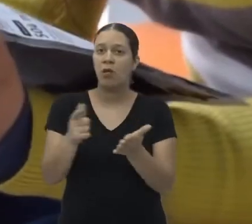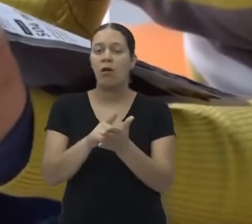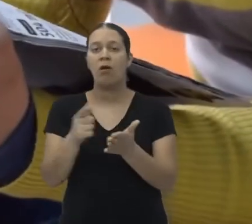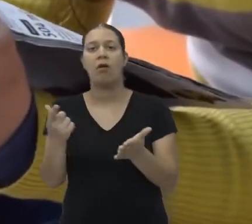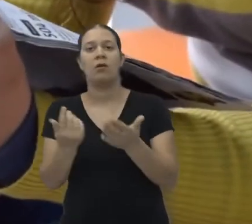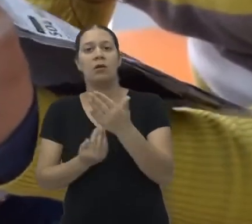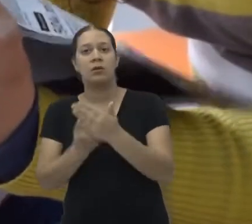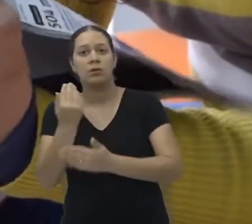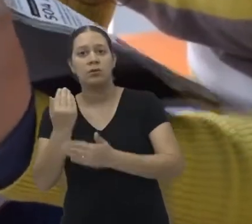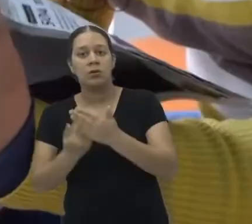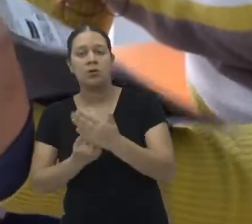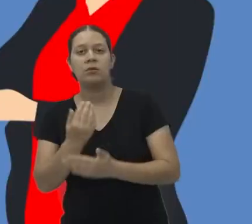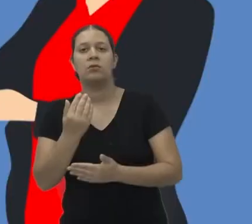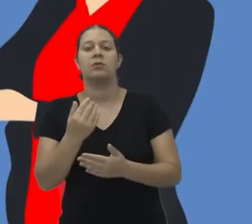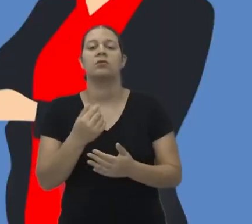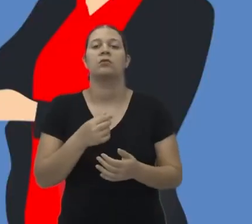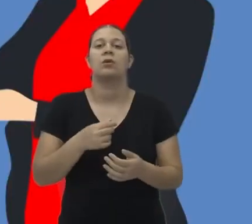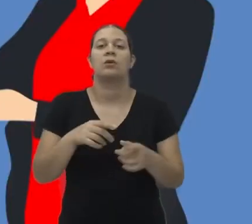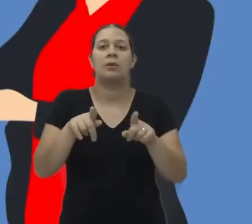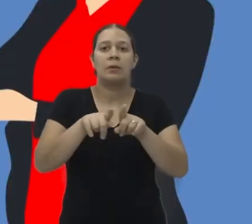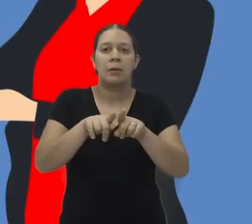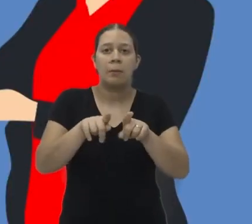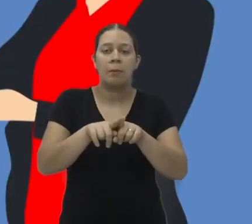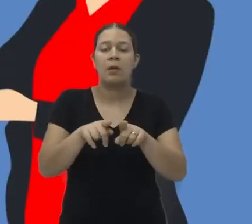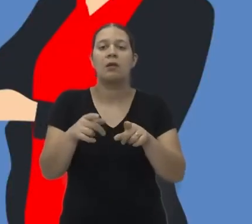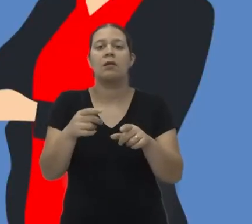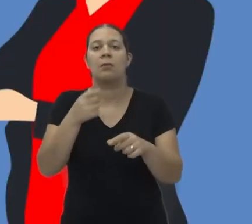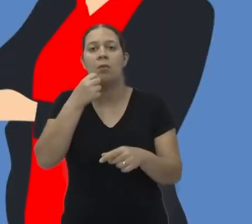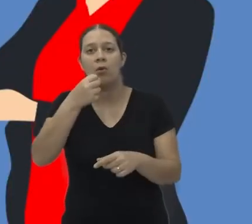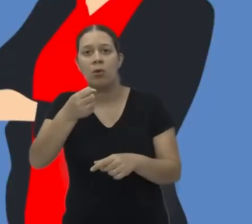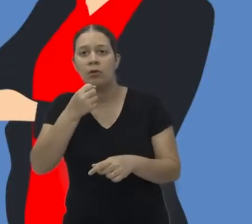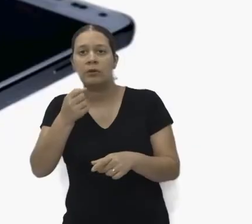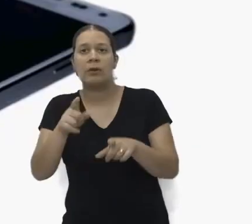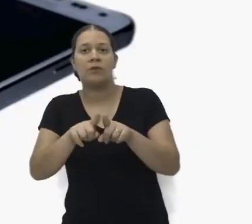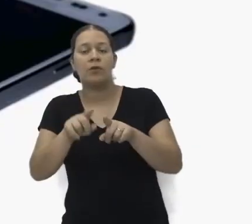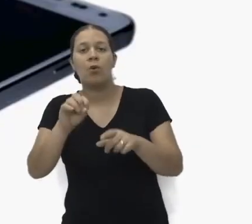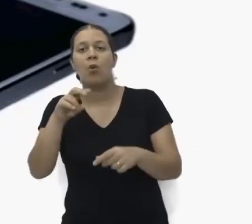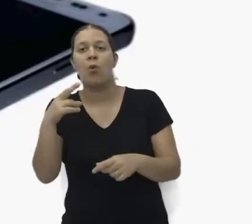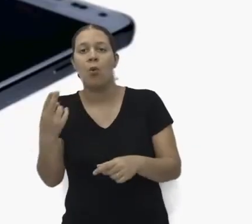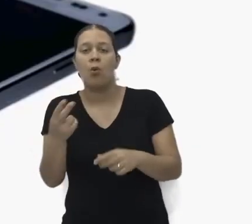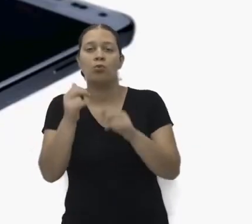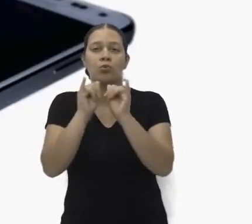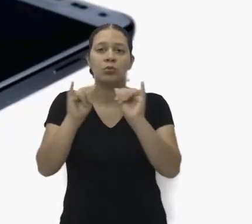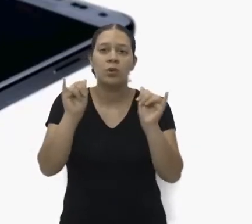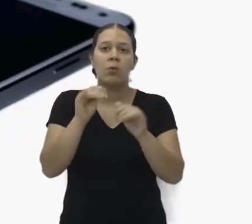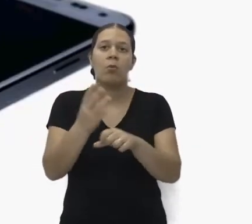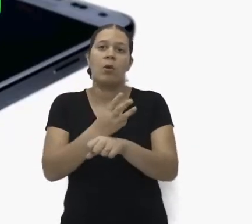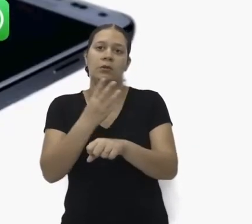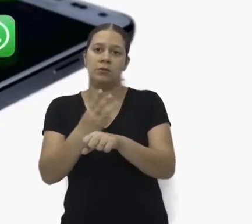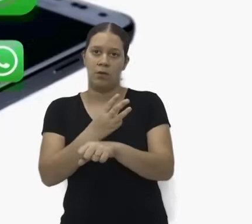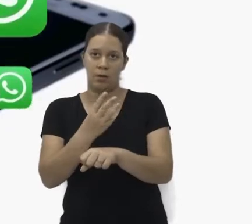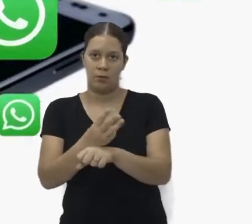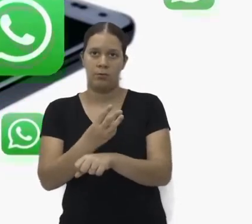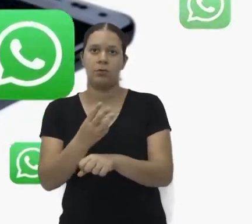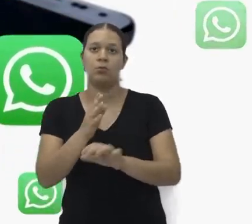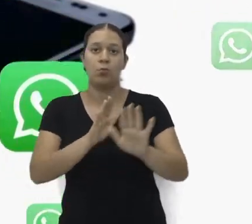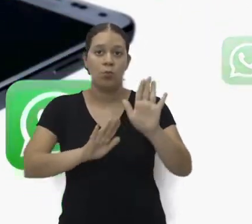no jornal impresso, programas de jornalismo na televisão ou notícias espalhadas nos grupos de